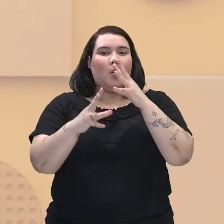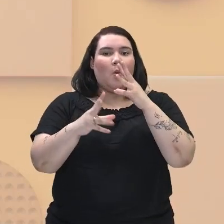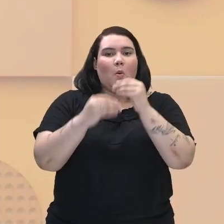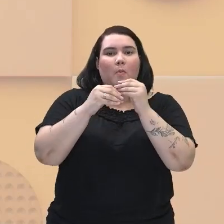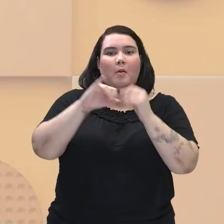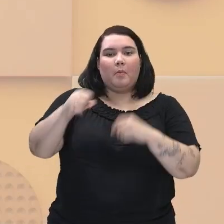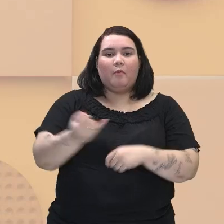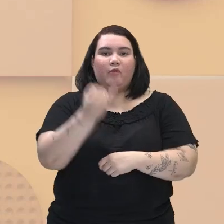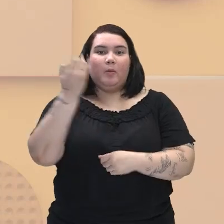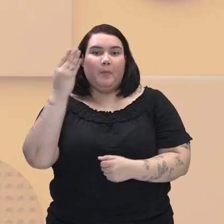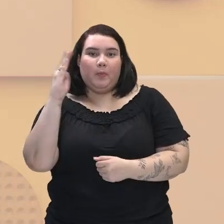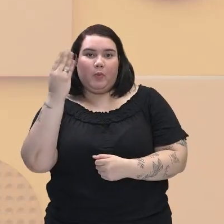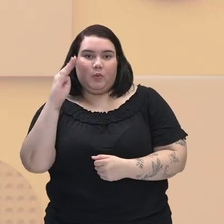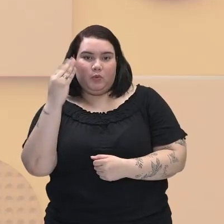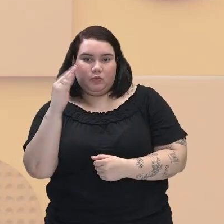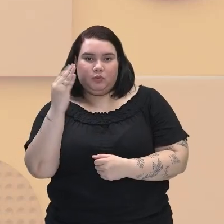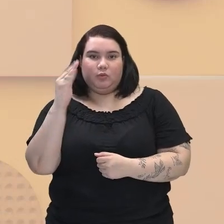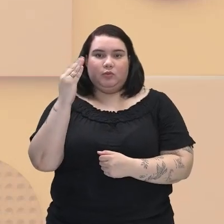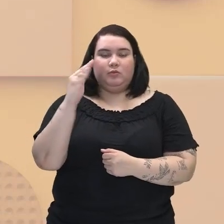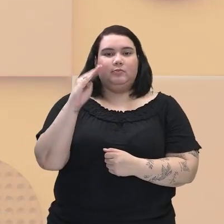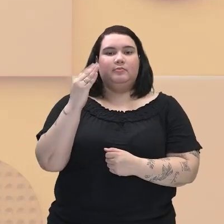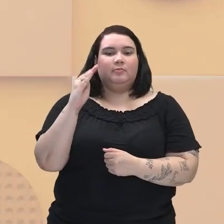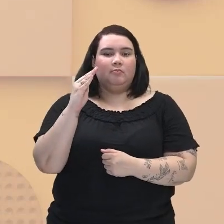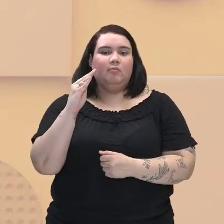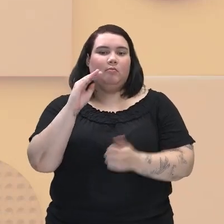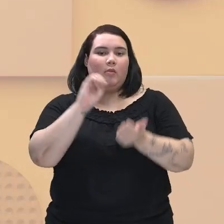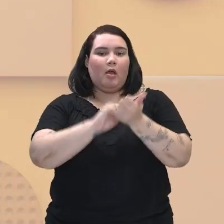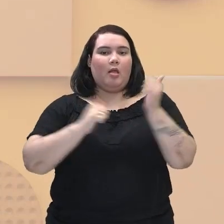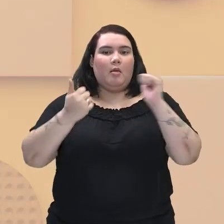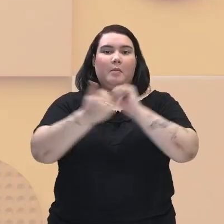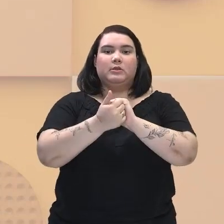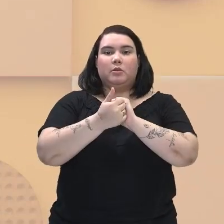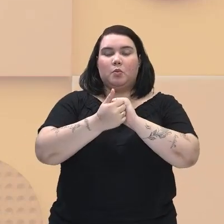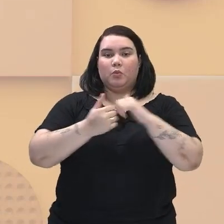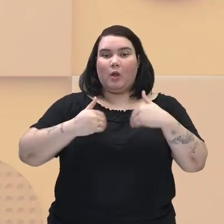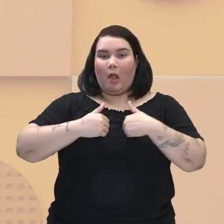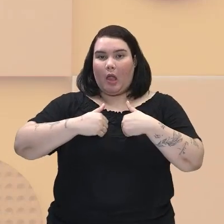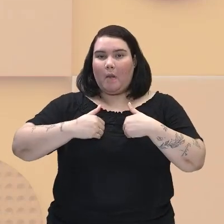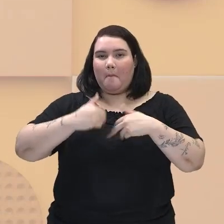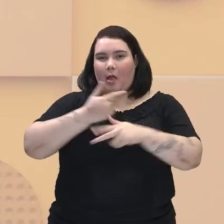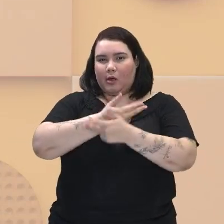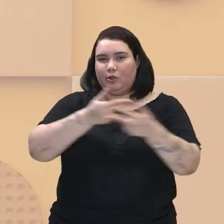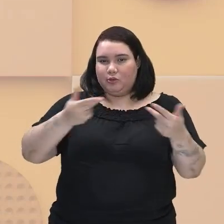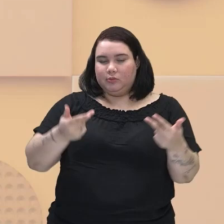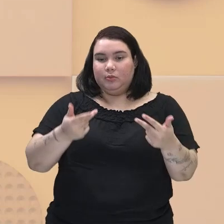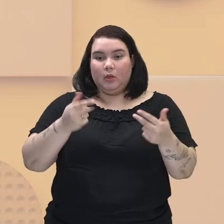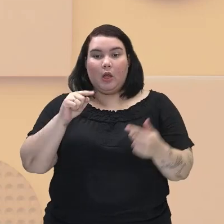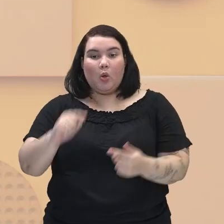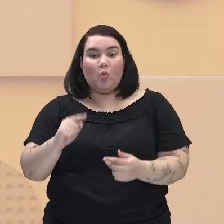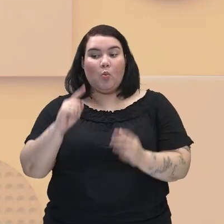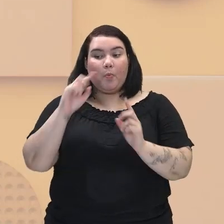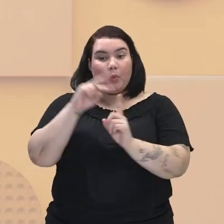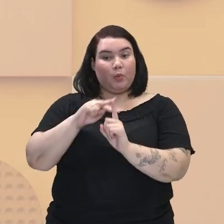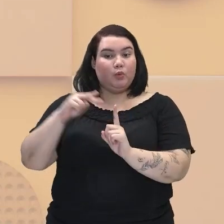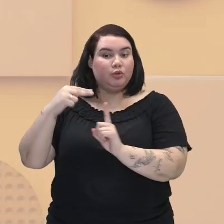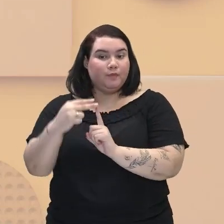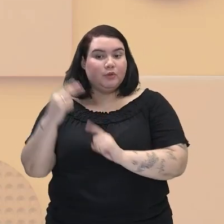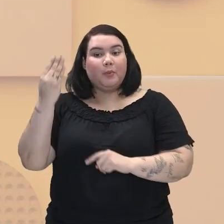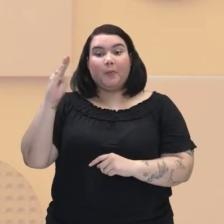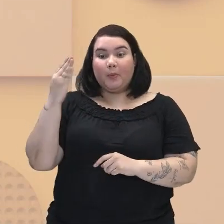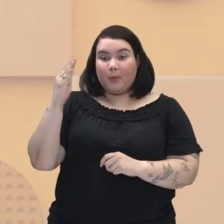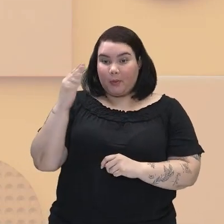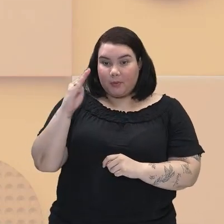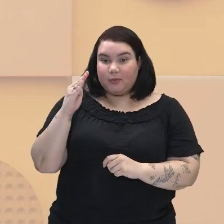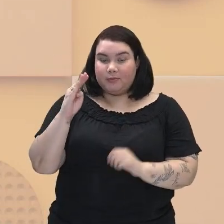da adaptação dos animais. E isso, claro, dentro de uma visão biológica. Então,